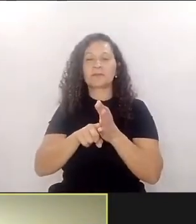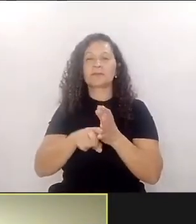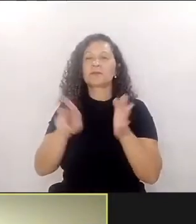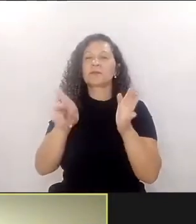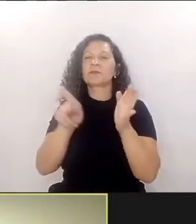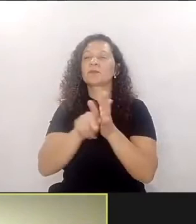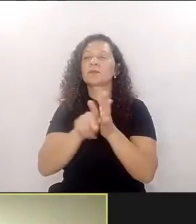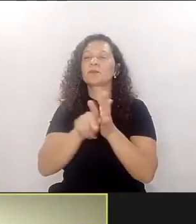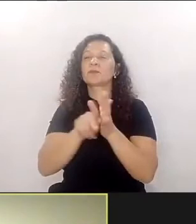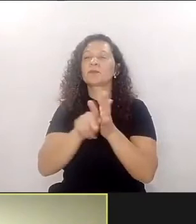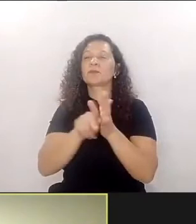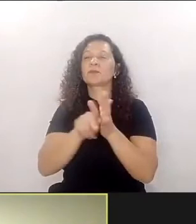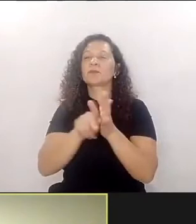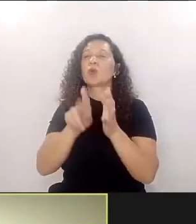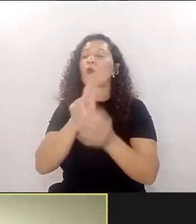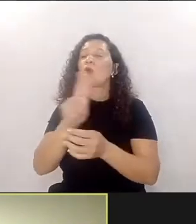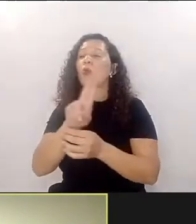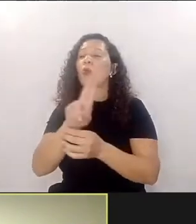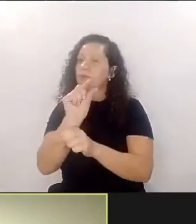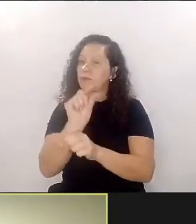instantinho.